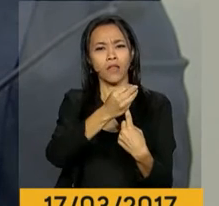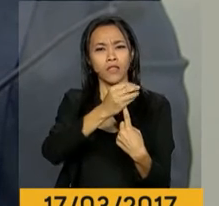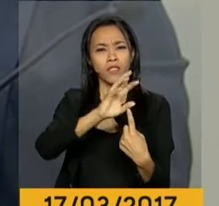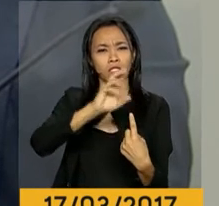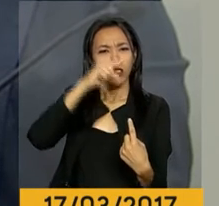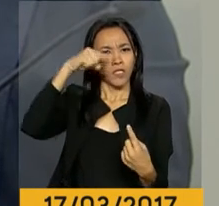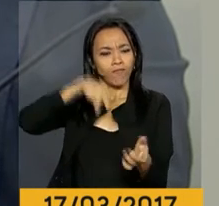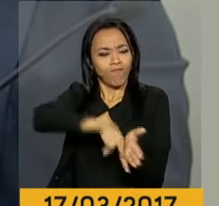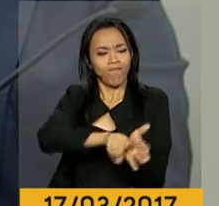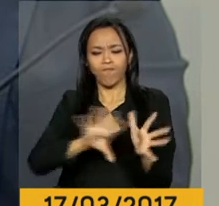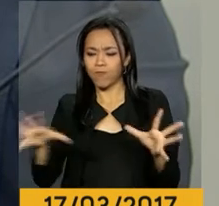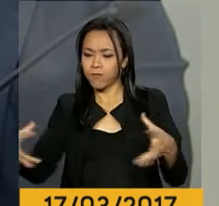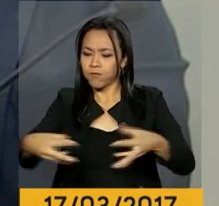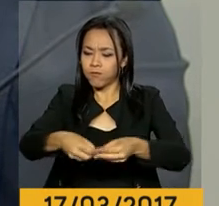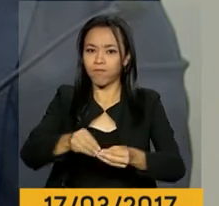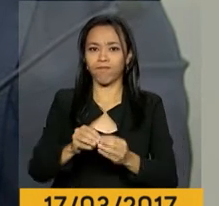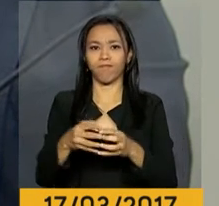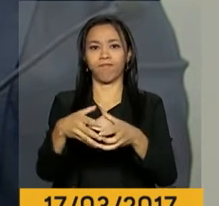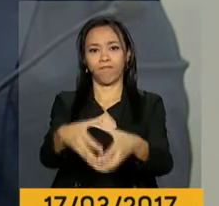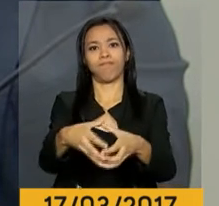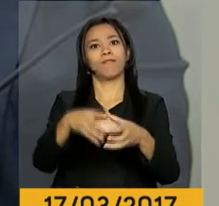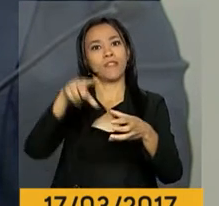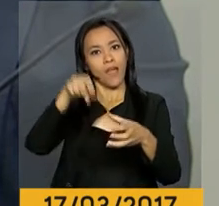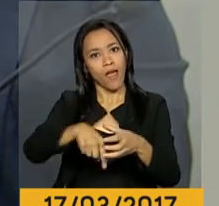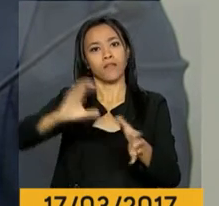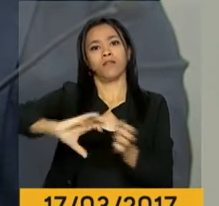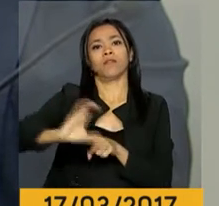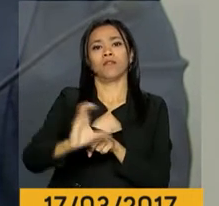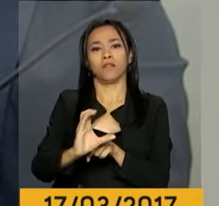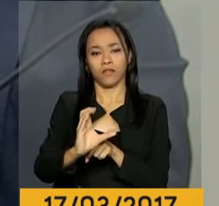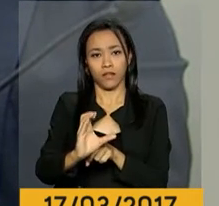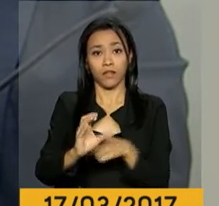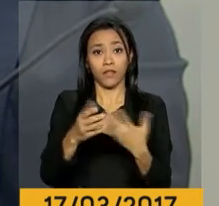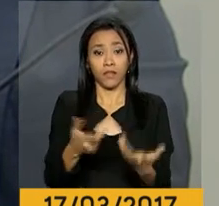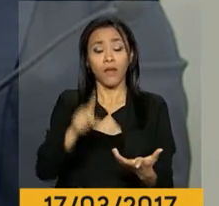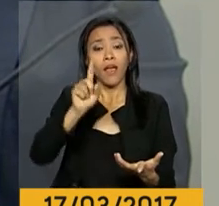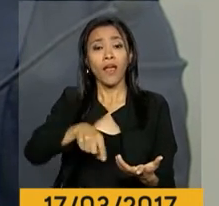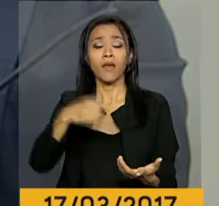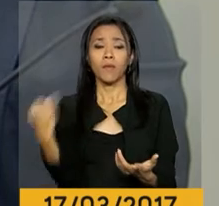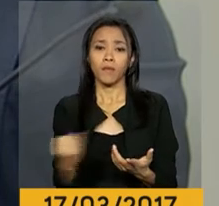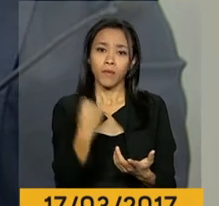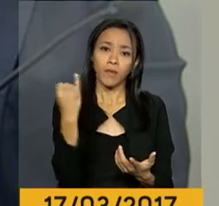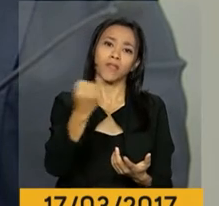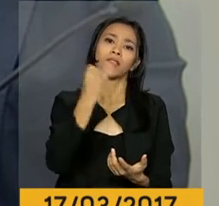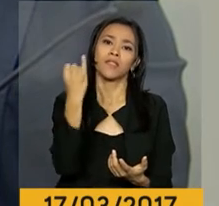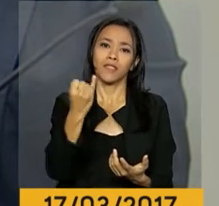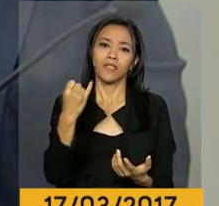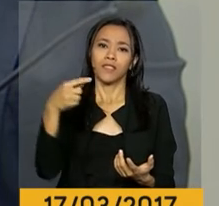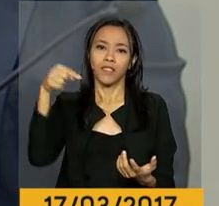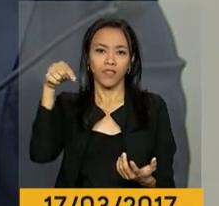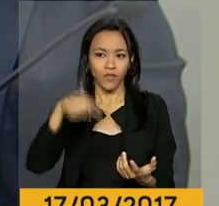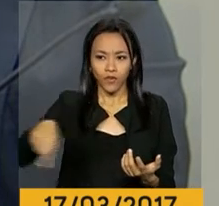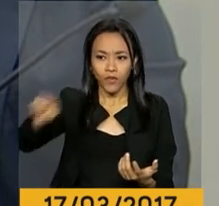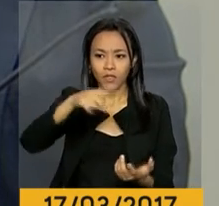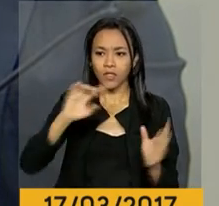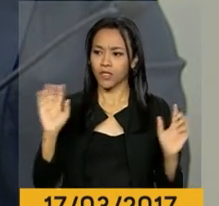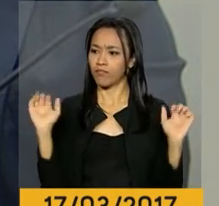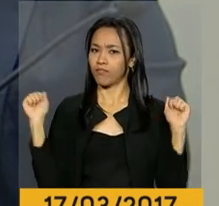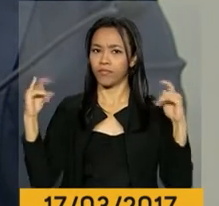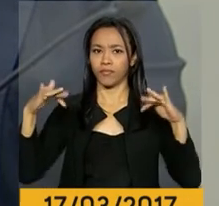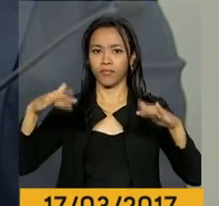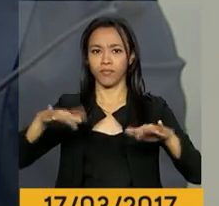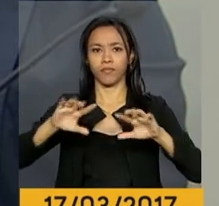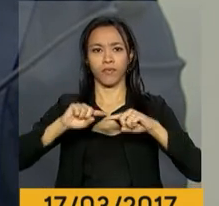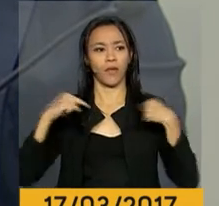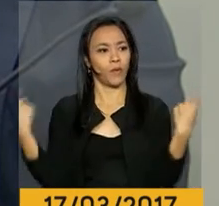fazendo arte, portanto, né? E fazendo ciência, né? Então, é importantíssima essa atividade dos senhores e das